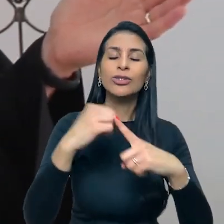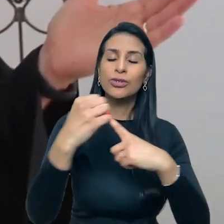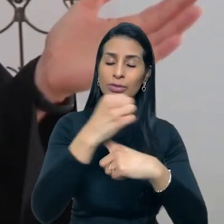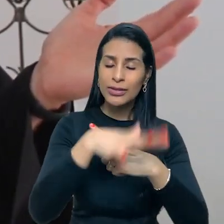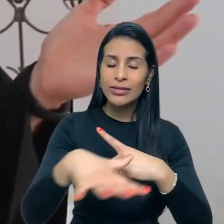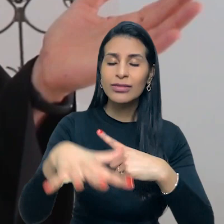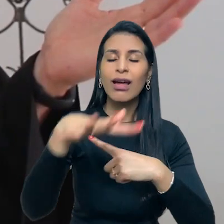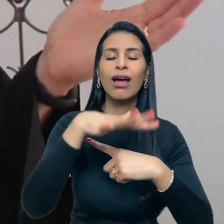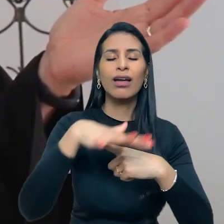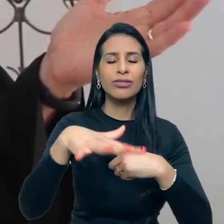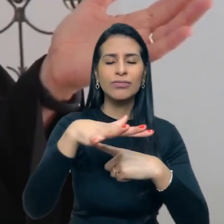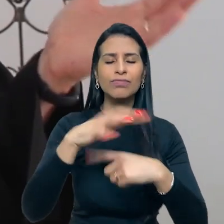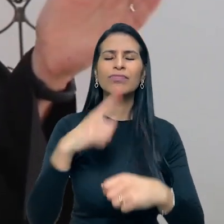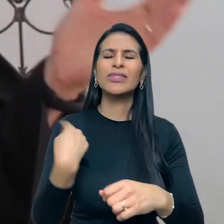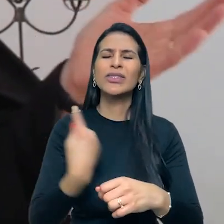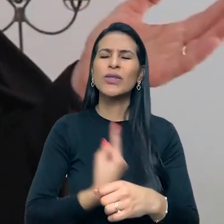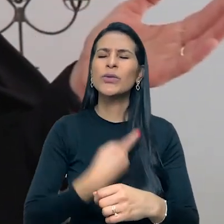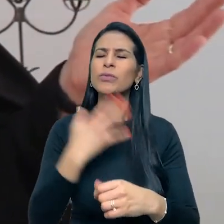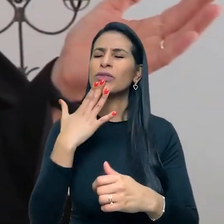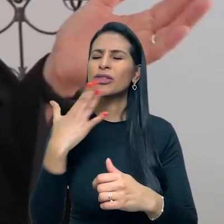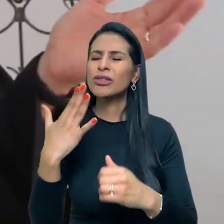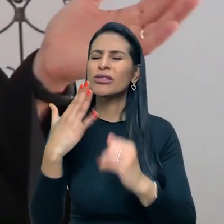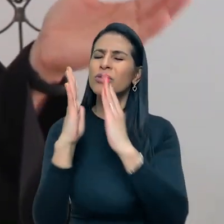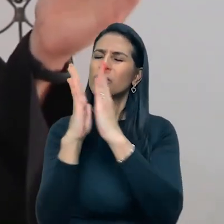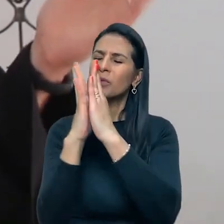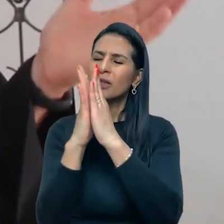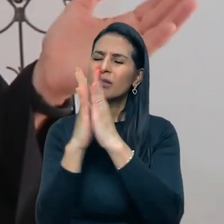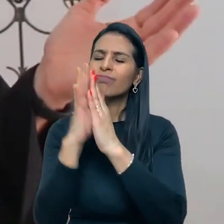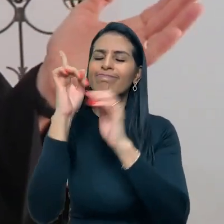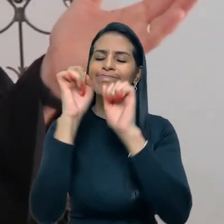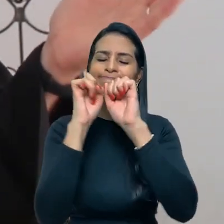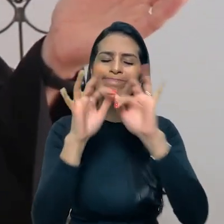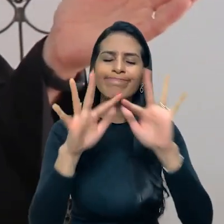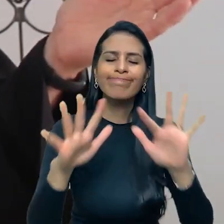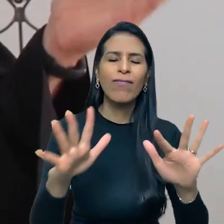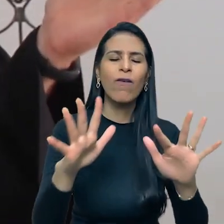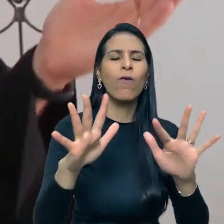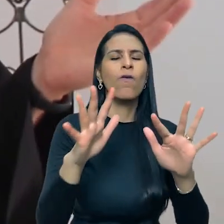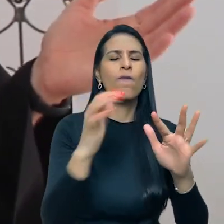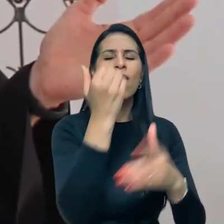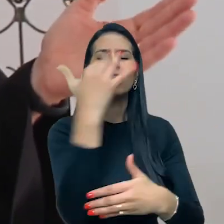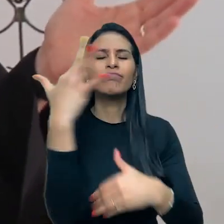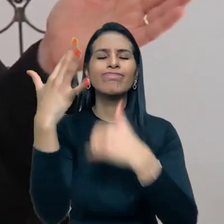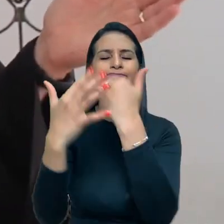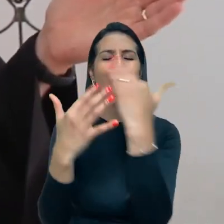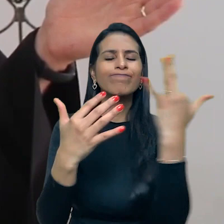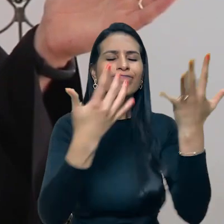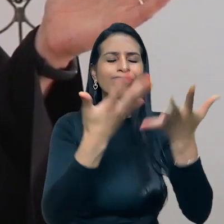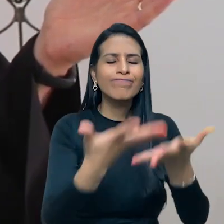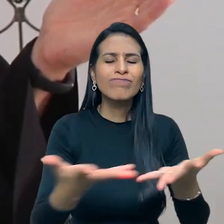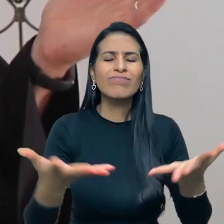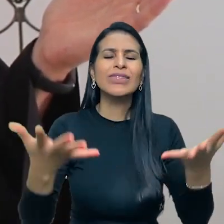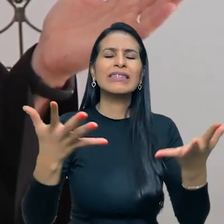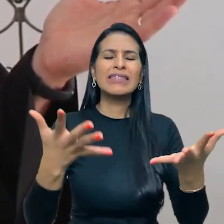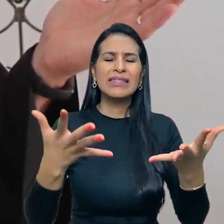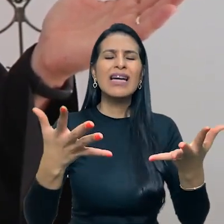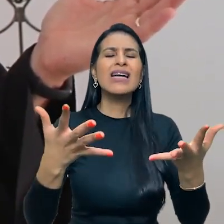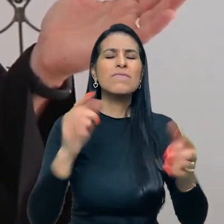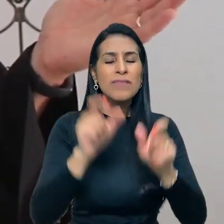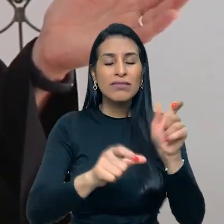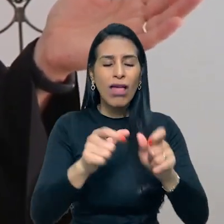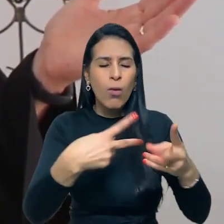Rogamos pela criação, muitas vezes explorada e destruída pelas mãos